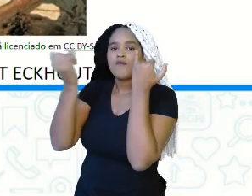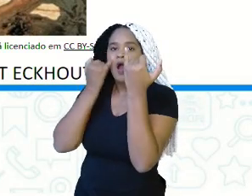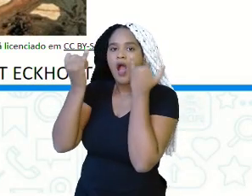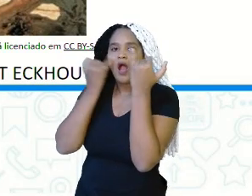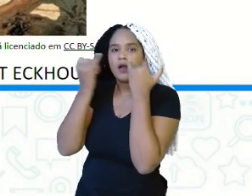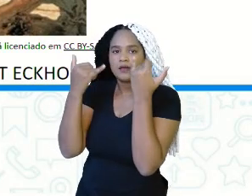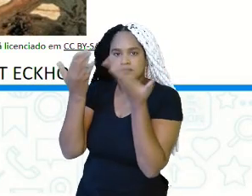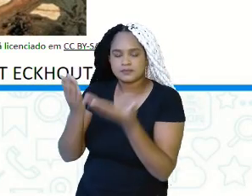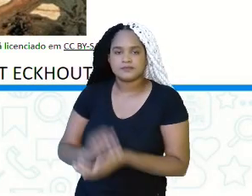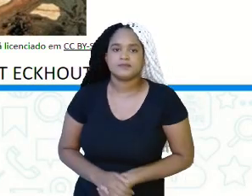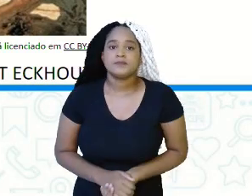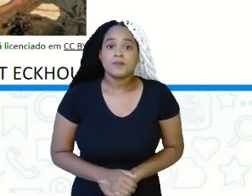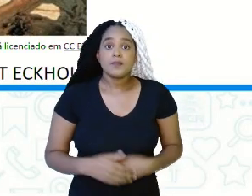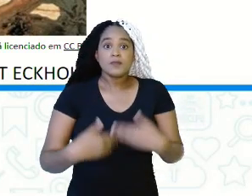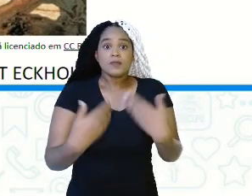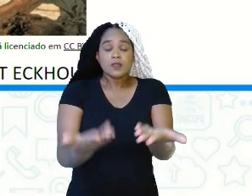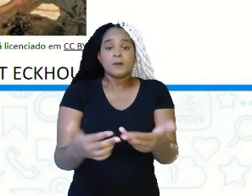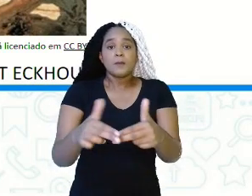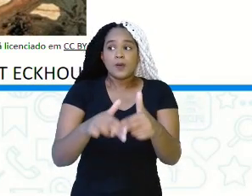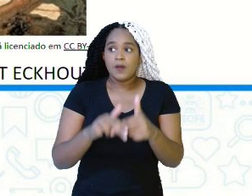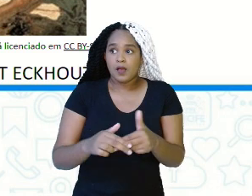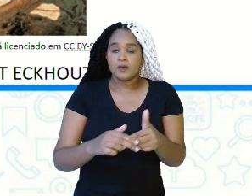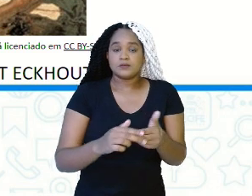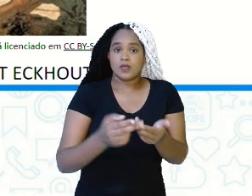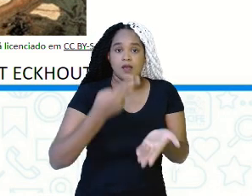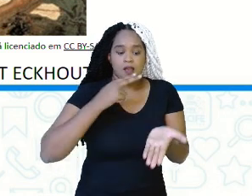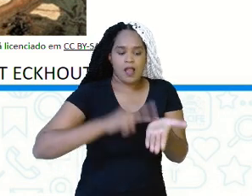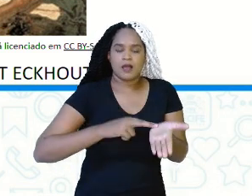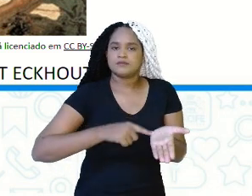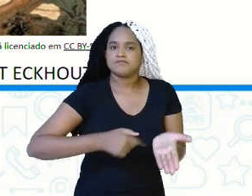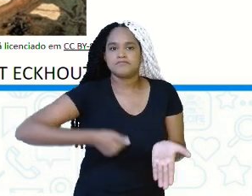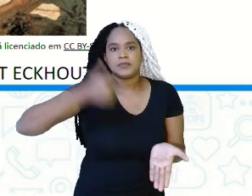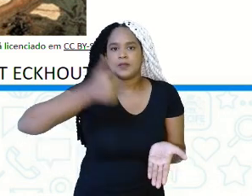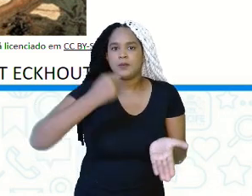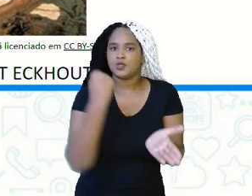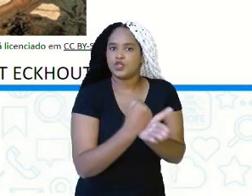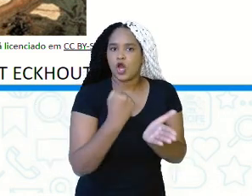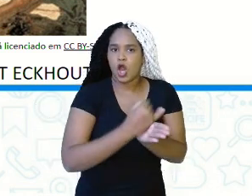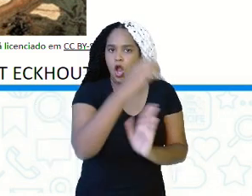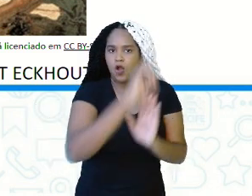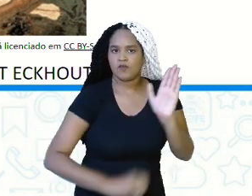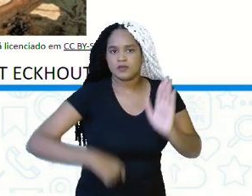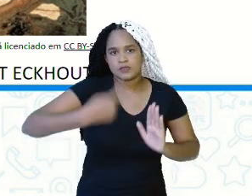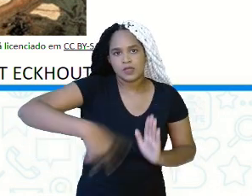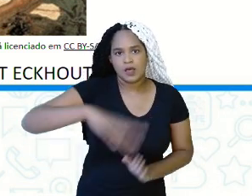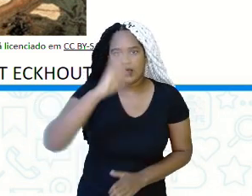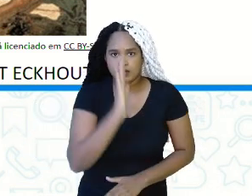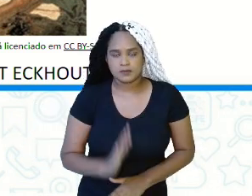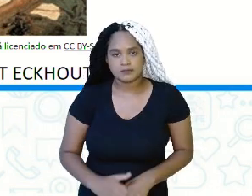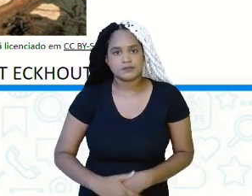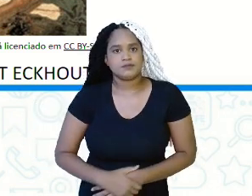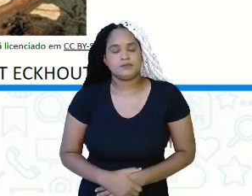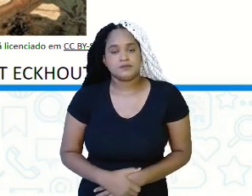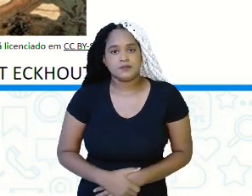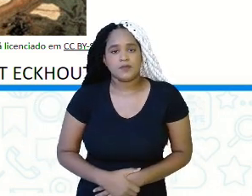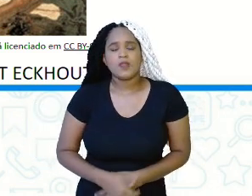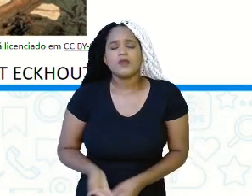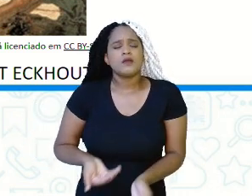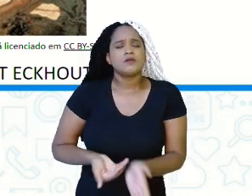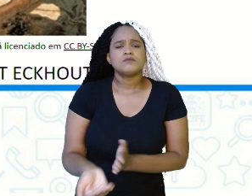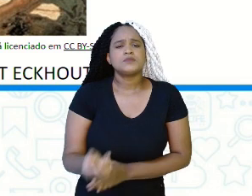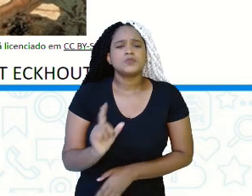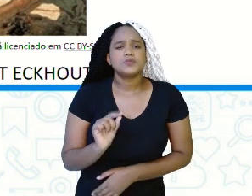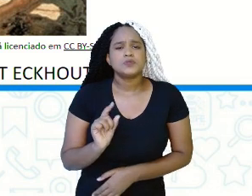essa carta de Pero Vaz, que foi o primeiro documento oficial do Brasil, a gente pode dizer assim, eles começaram